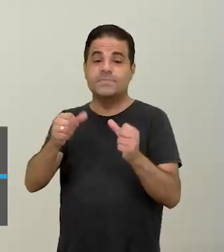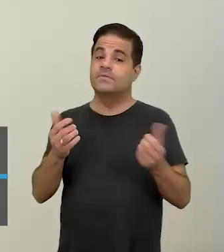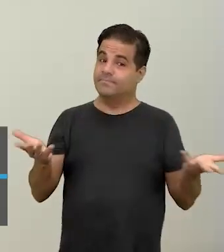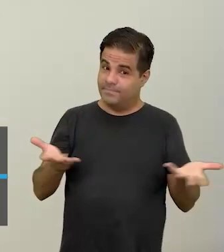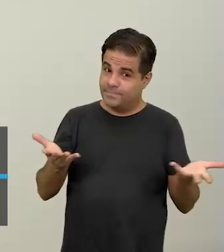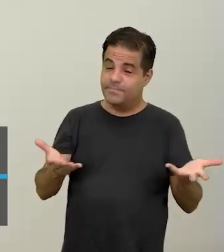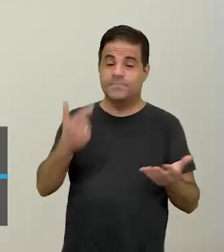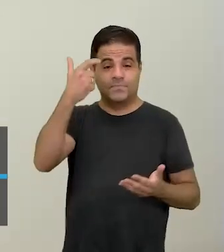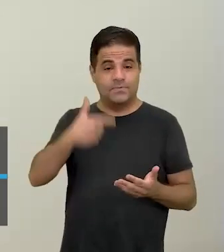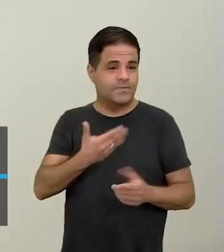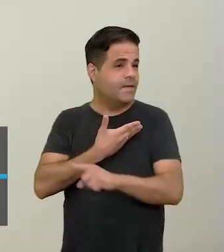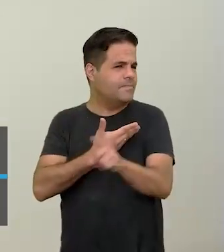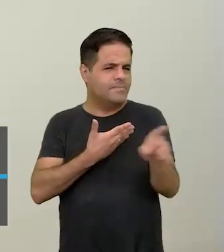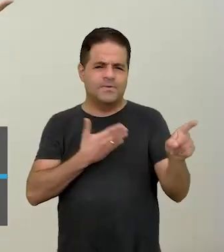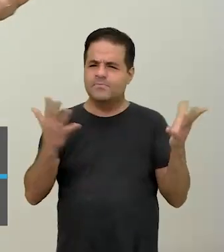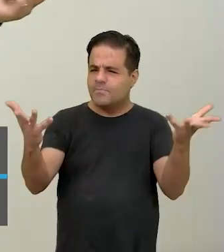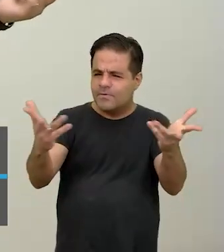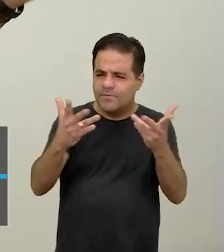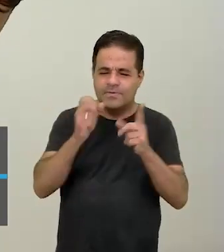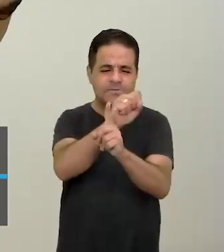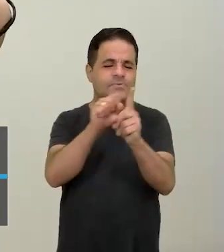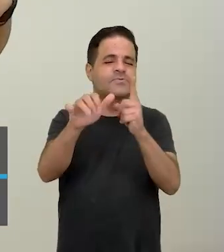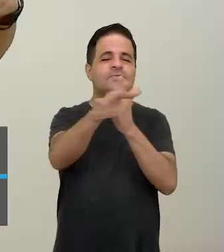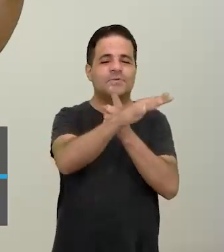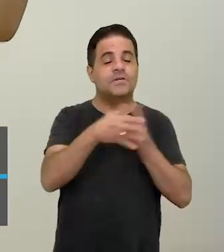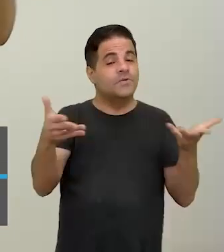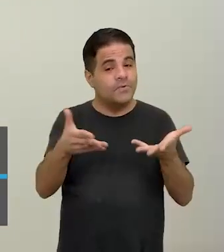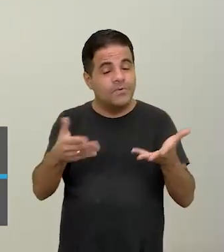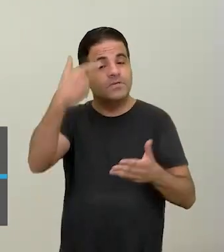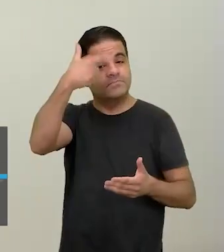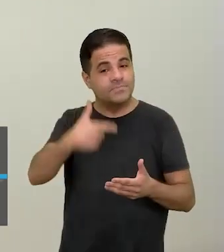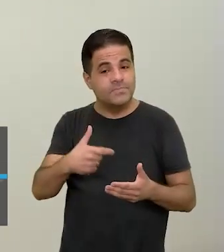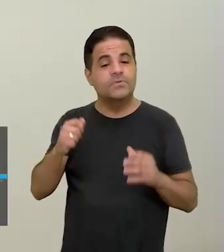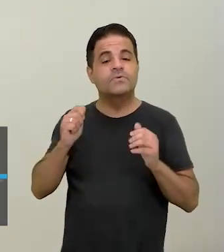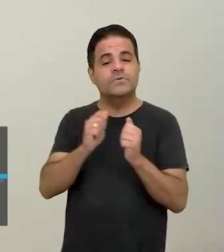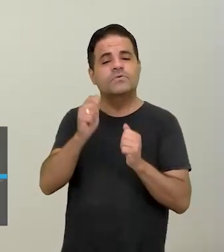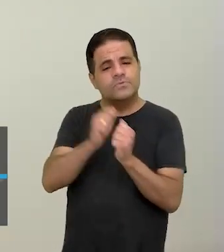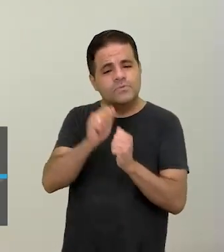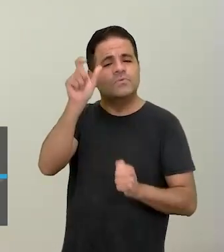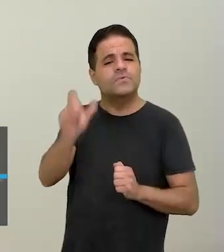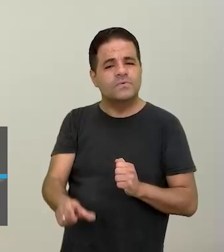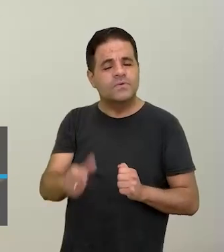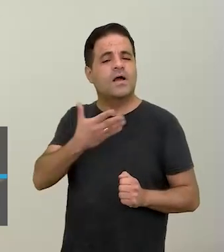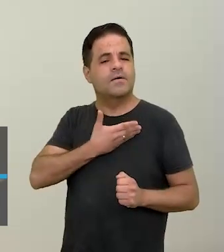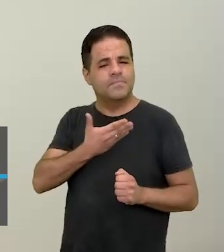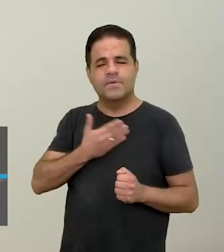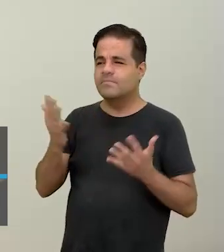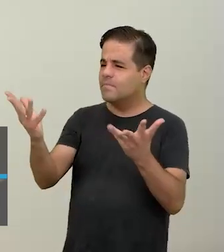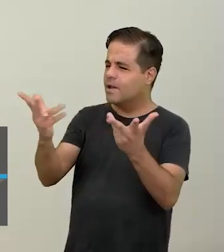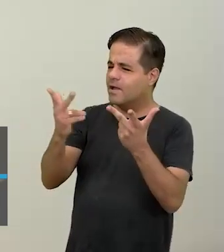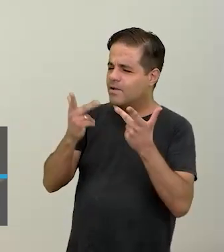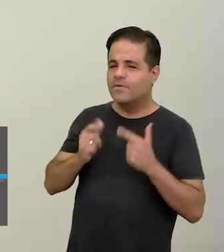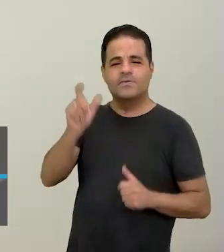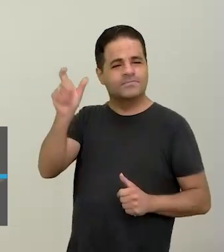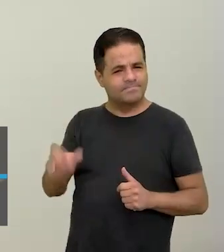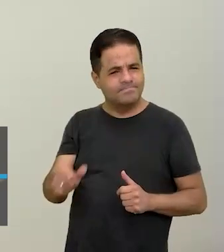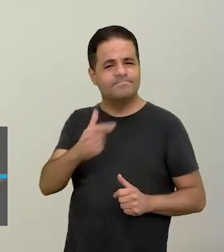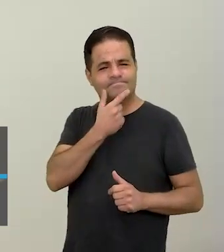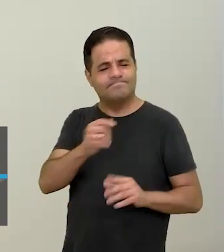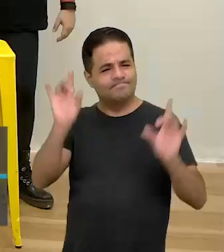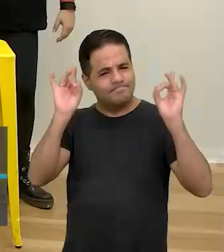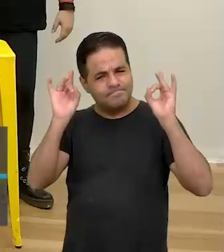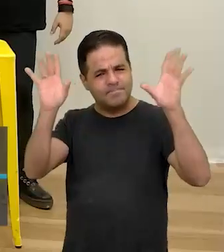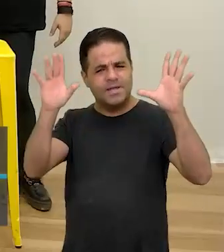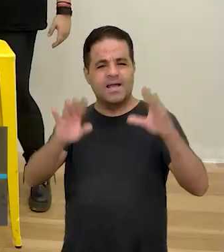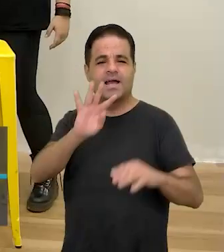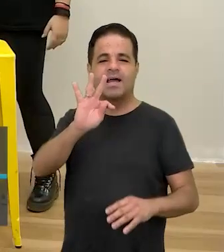maravilhoso, porque eu só tenho colegas maravilhosos de Sociologia. E hoje eu estou aqui ao lado do meu colega maravilhoso, esse homem